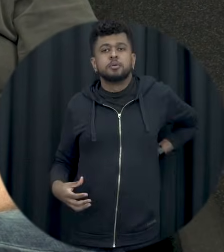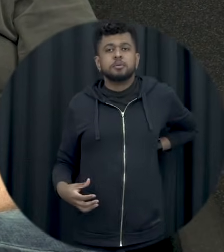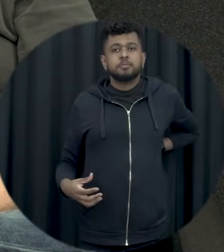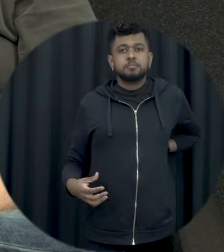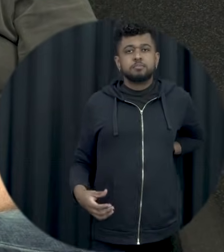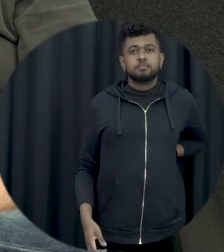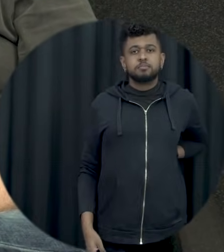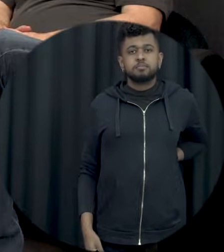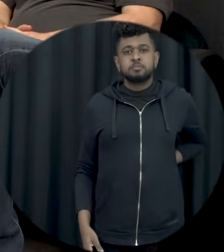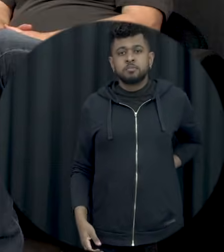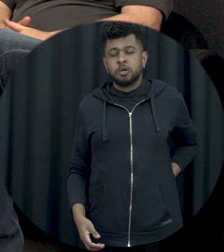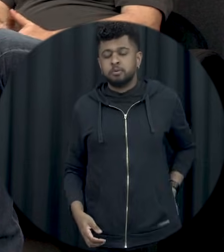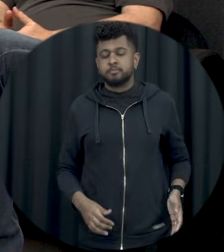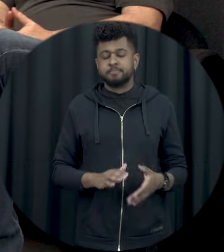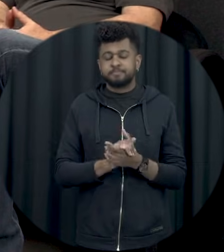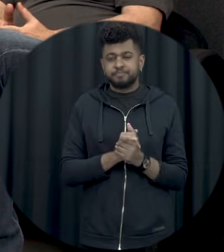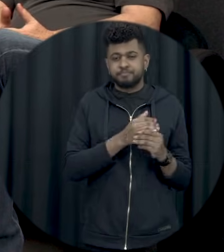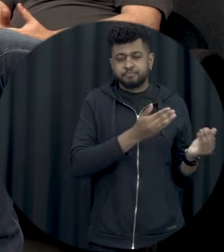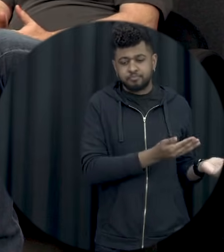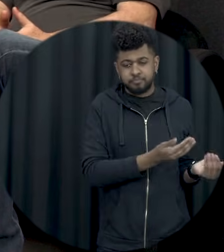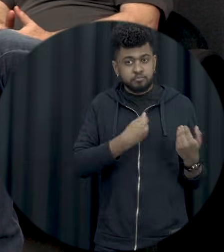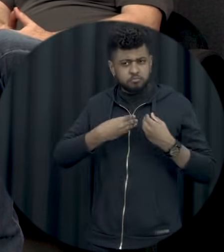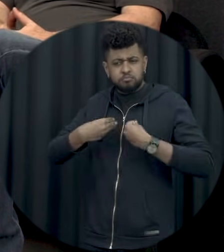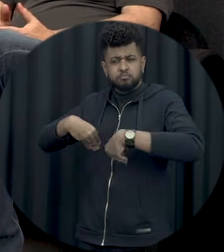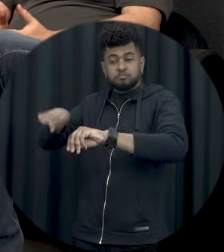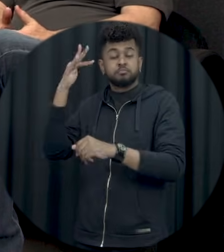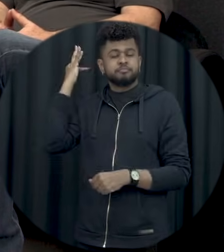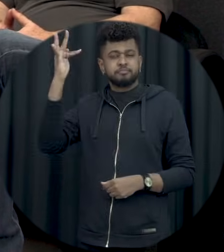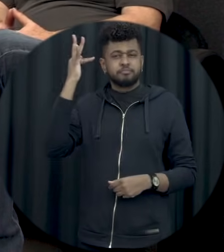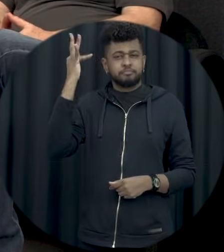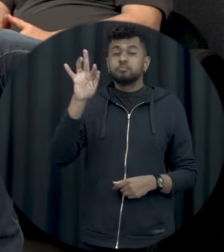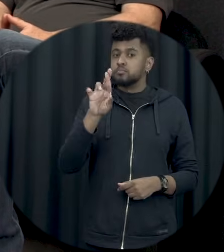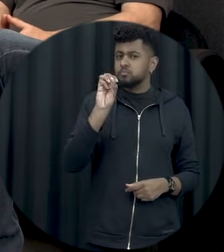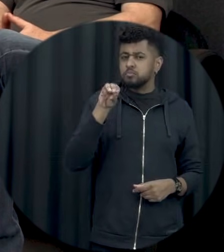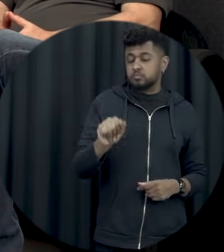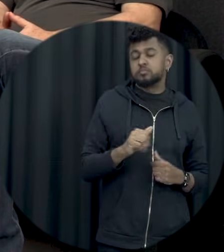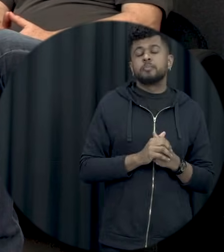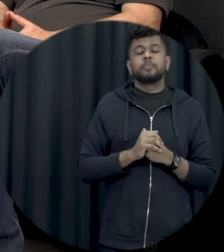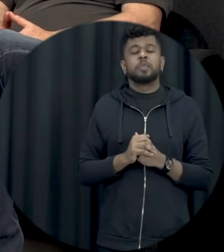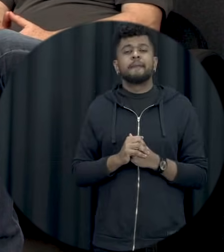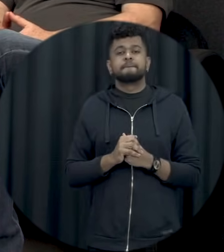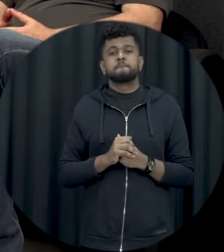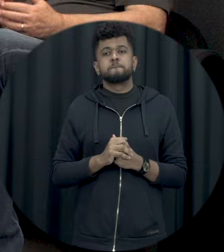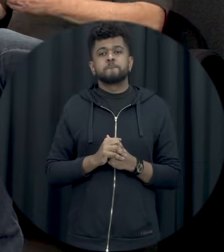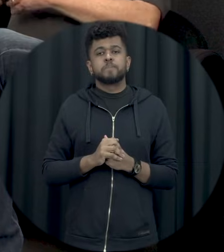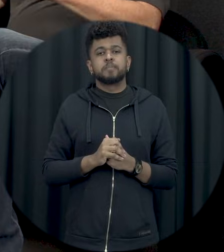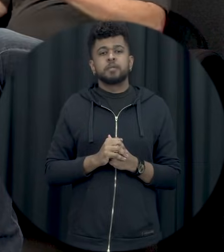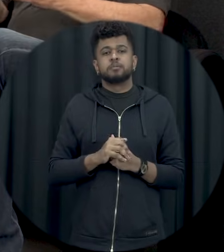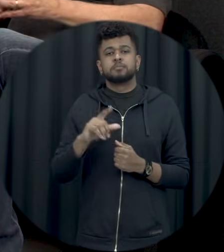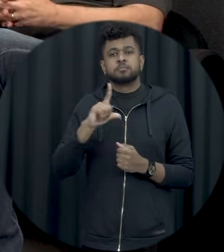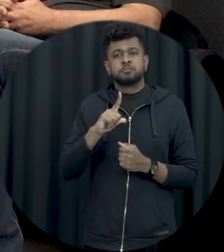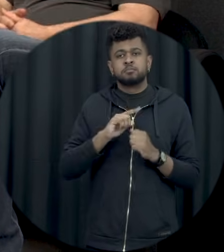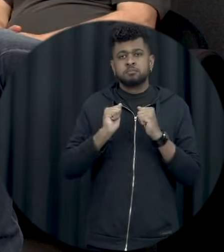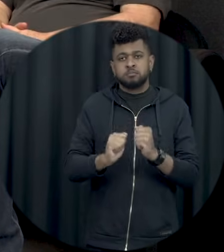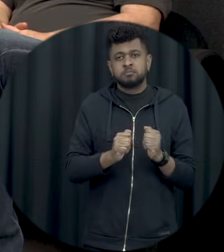E isso me levou para a universidade em Roma mesmo, né? E não sei se posso já